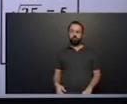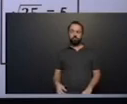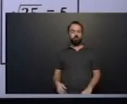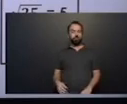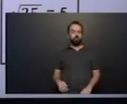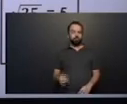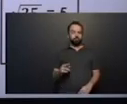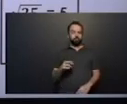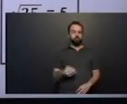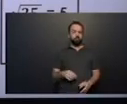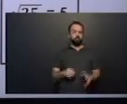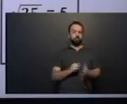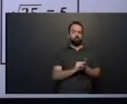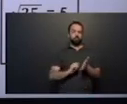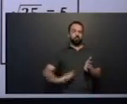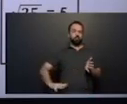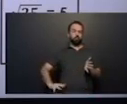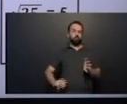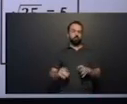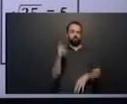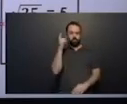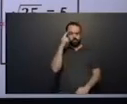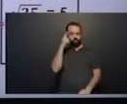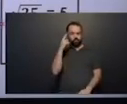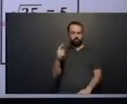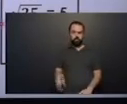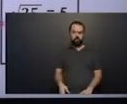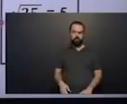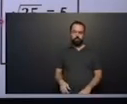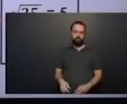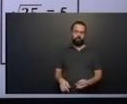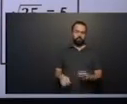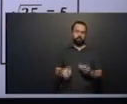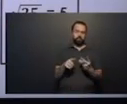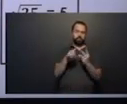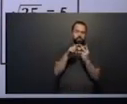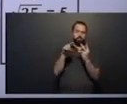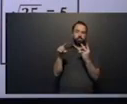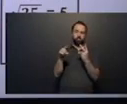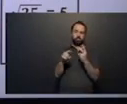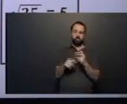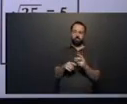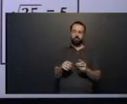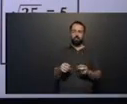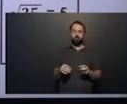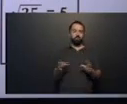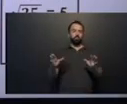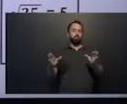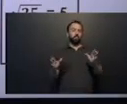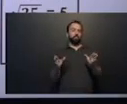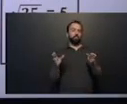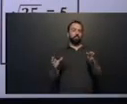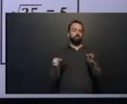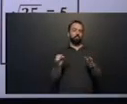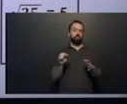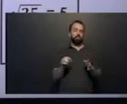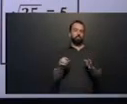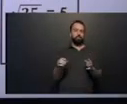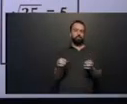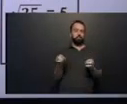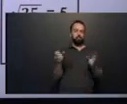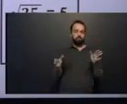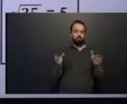Mais uma questão para pensarmos também. Em que intervalo se situam os números